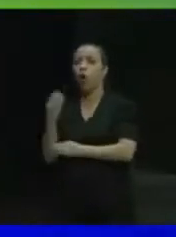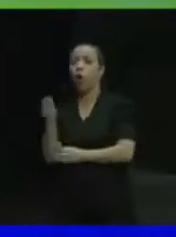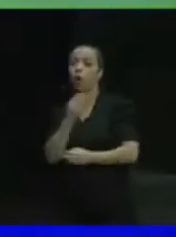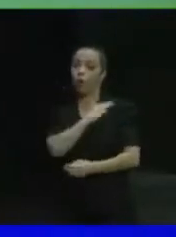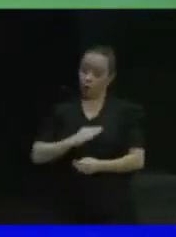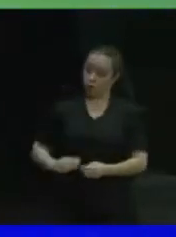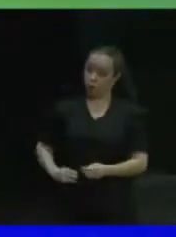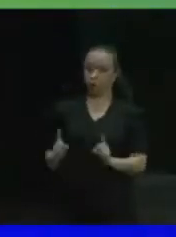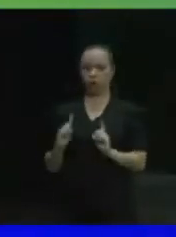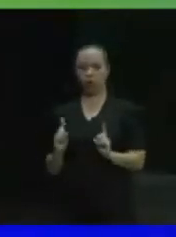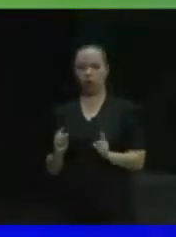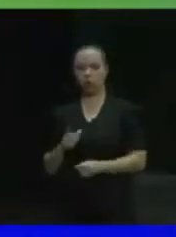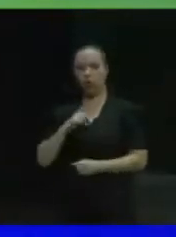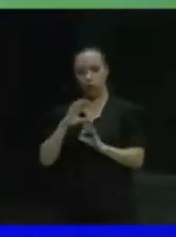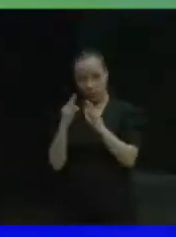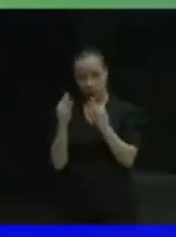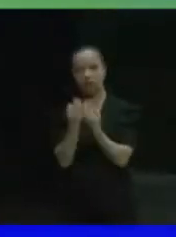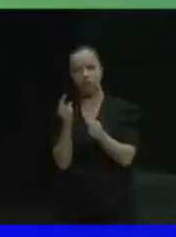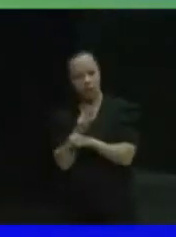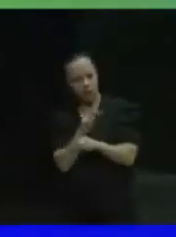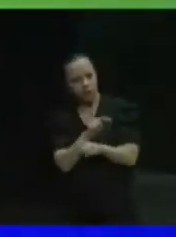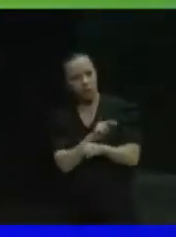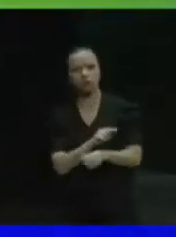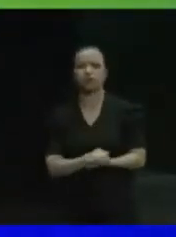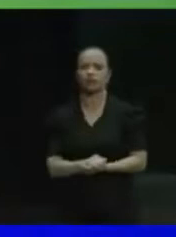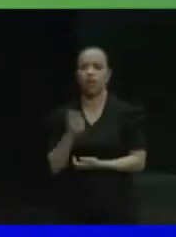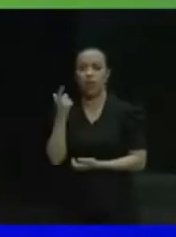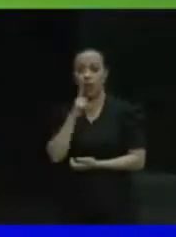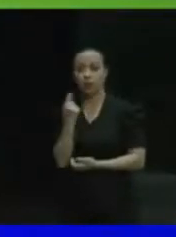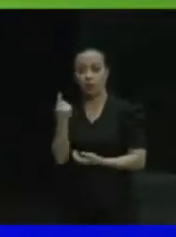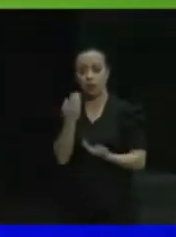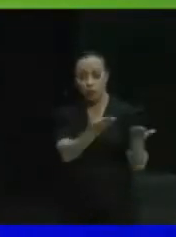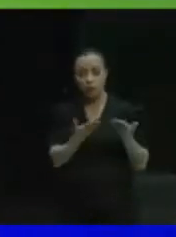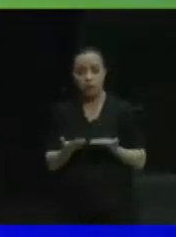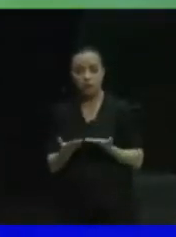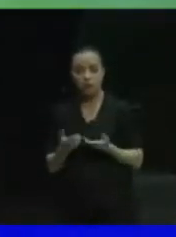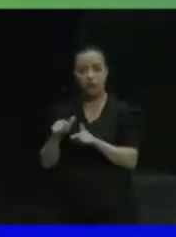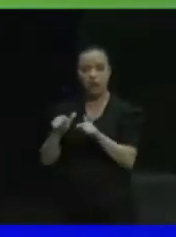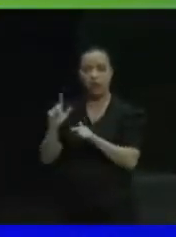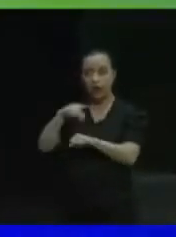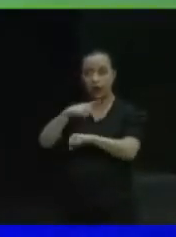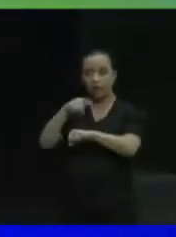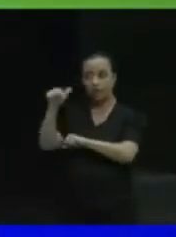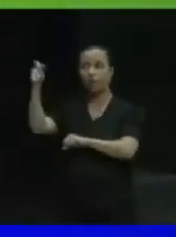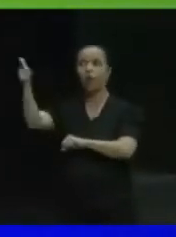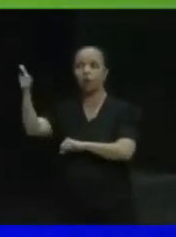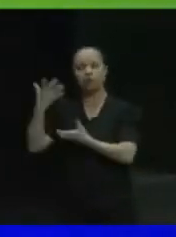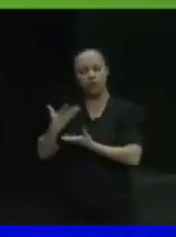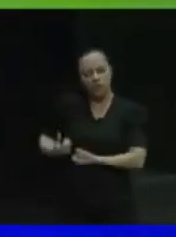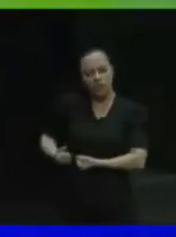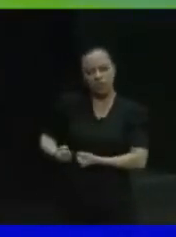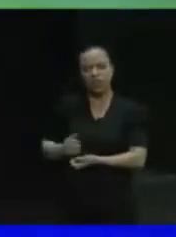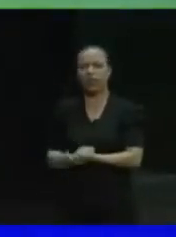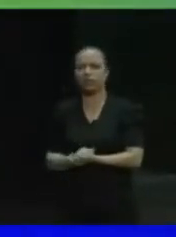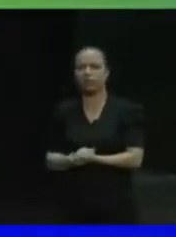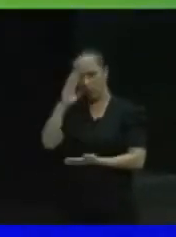ministro. Tenho uma família para cuidar. Recebi um convite para trabalhar no exterior e aceitei.